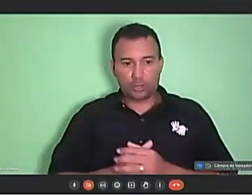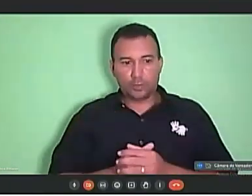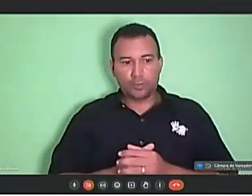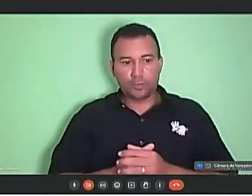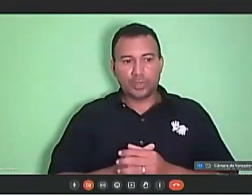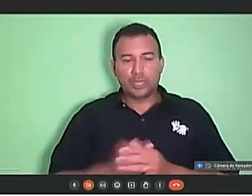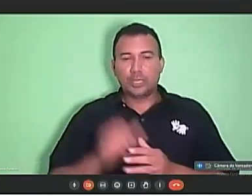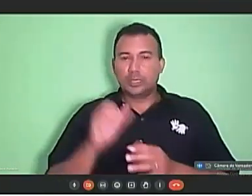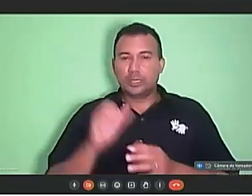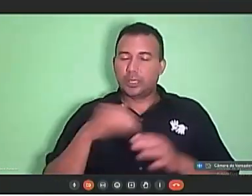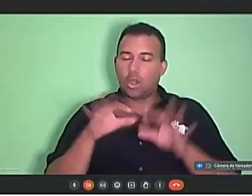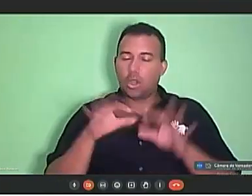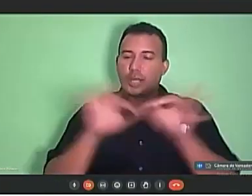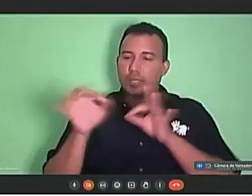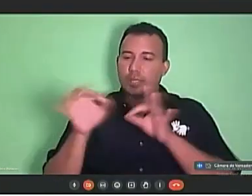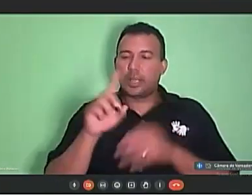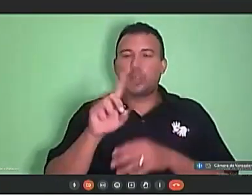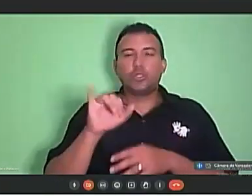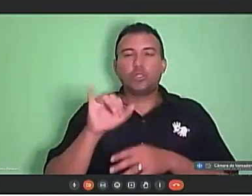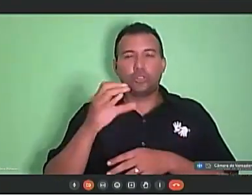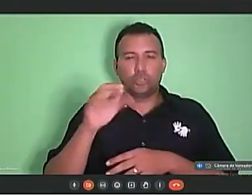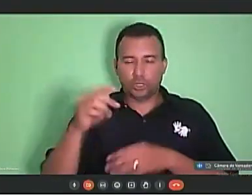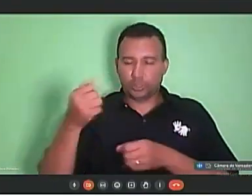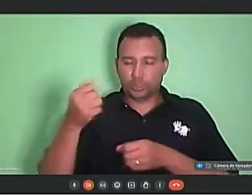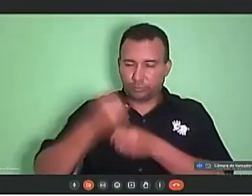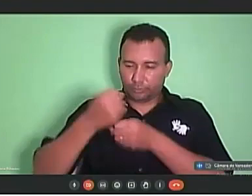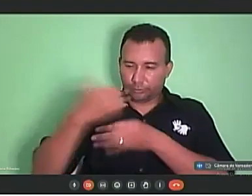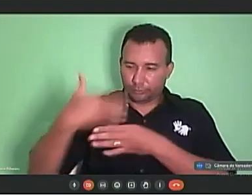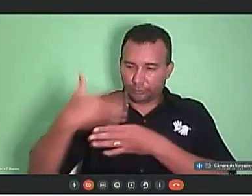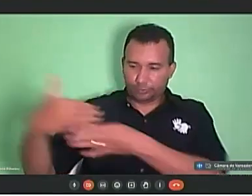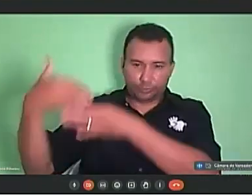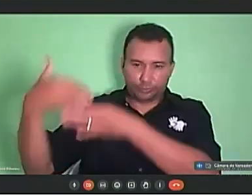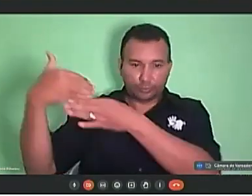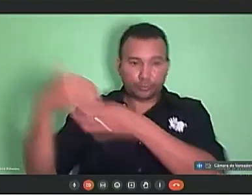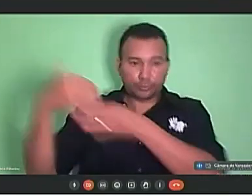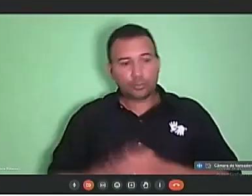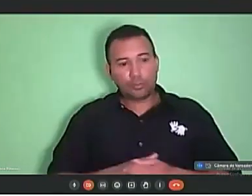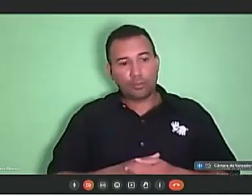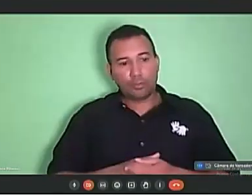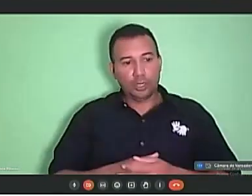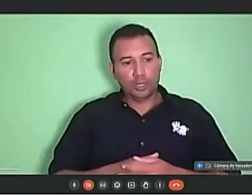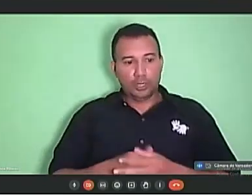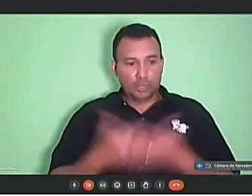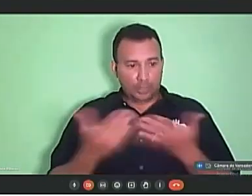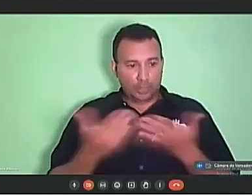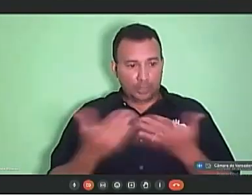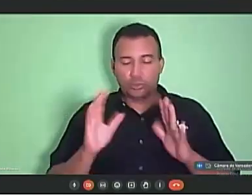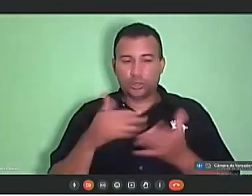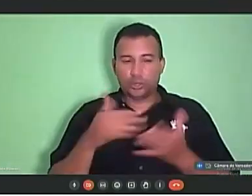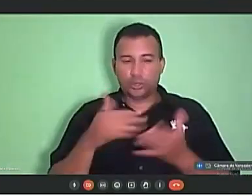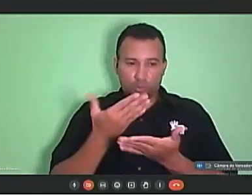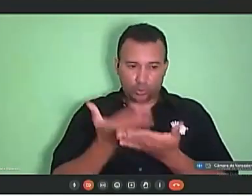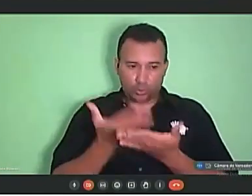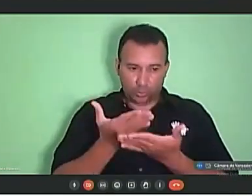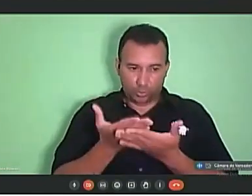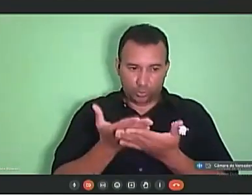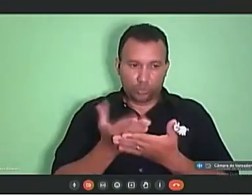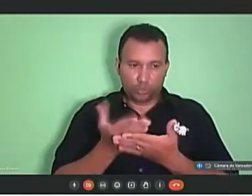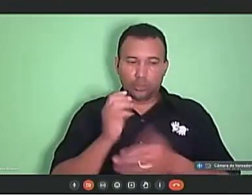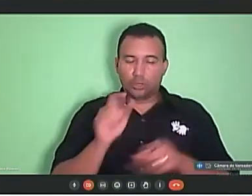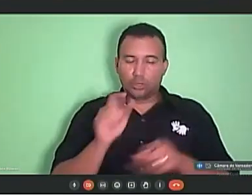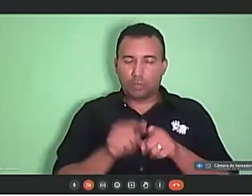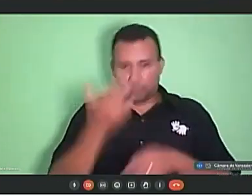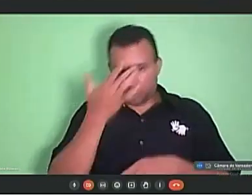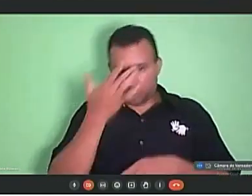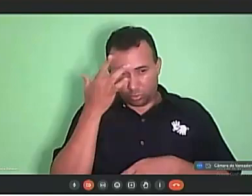né? E na participação da SEC Corpreri nesses estudos, e acho que das demais pessoas da comunidade, lá nos